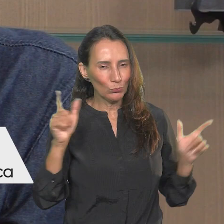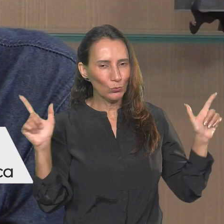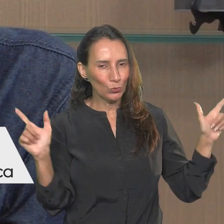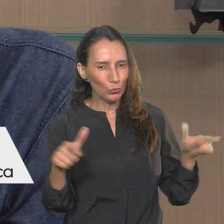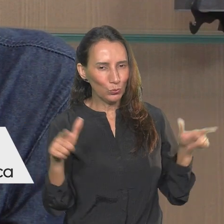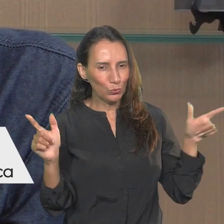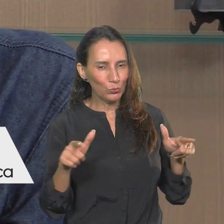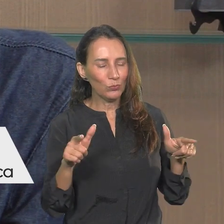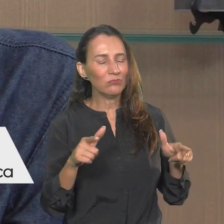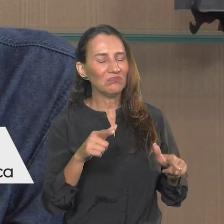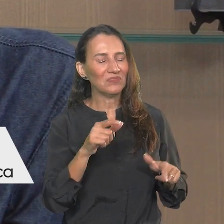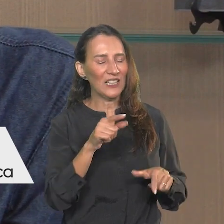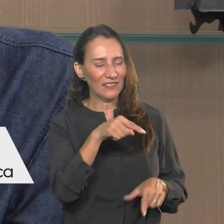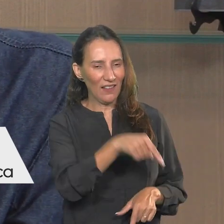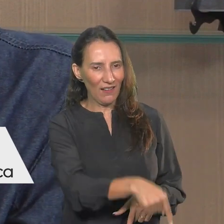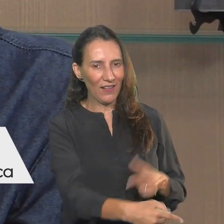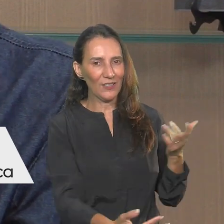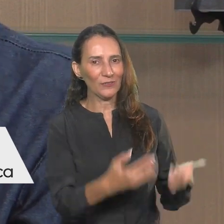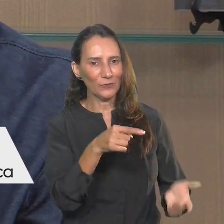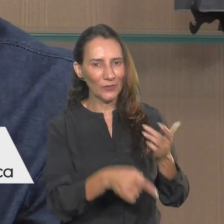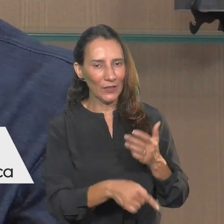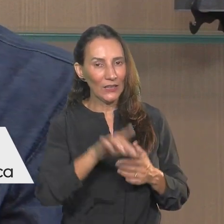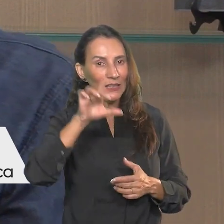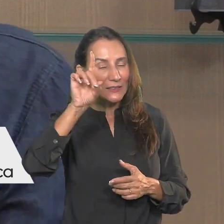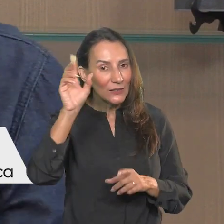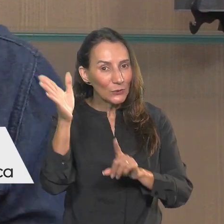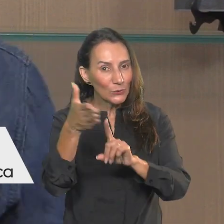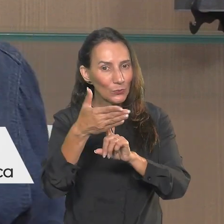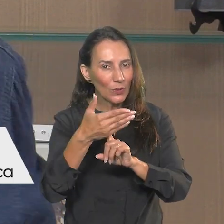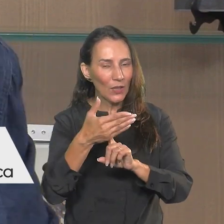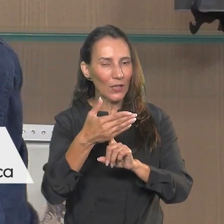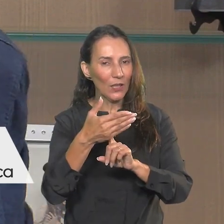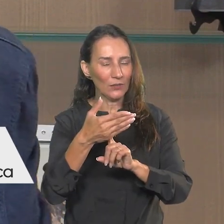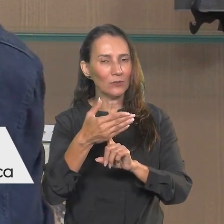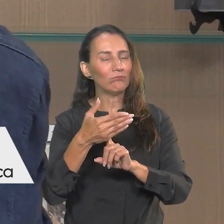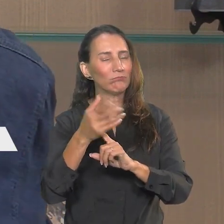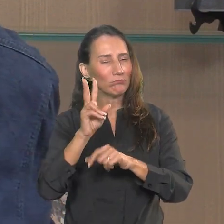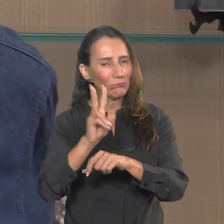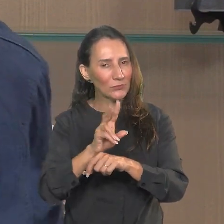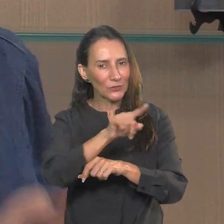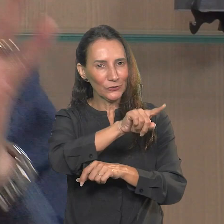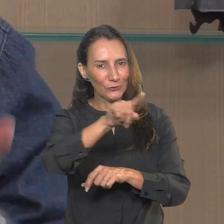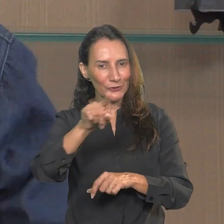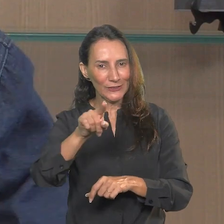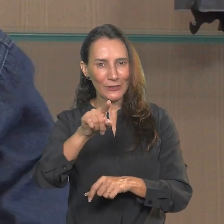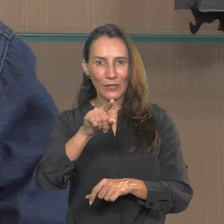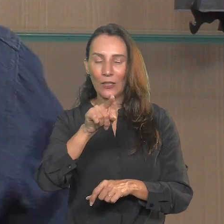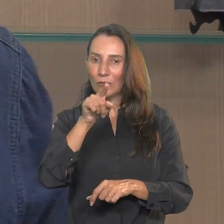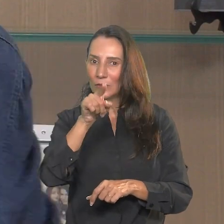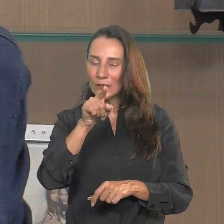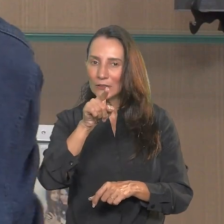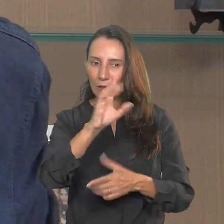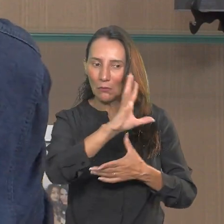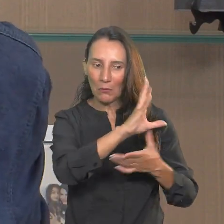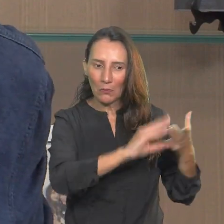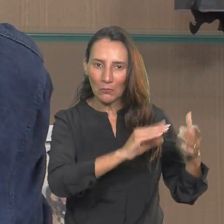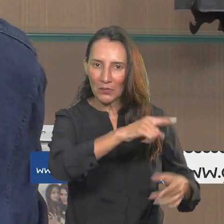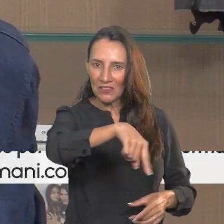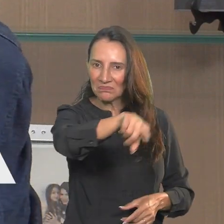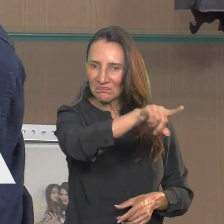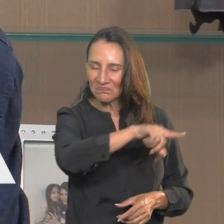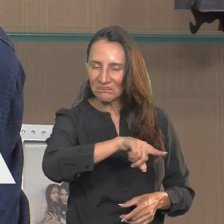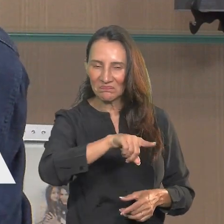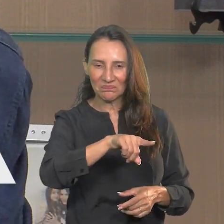Satanás, vai estar lá. Que Deus te livre, Deus te guarde e você seja uma pessoa que jamais se enquadre